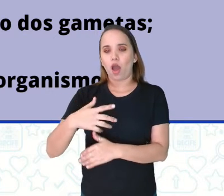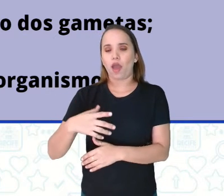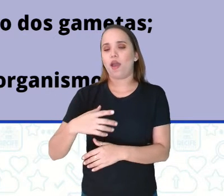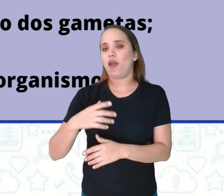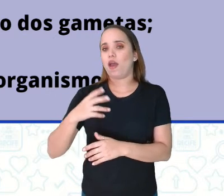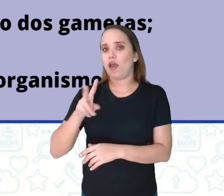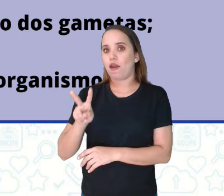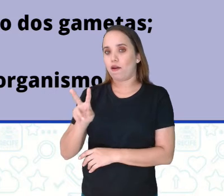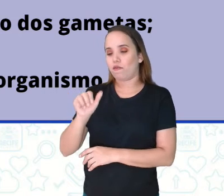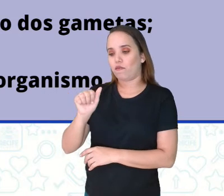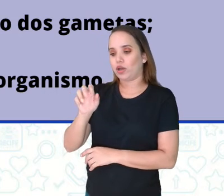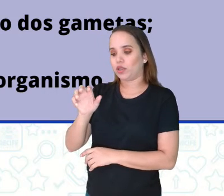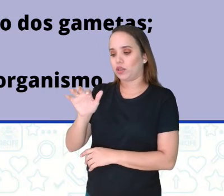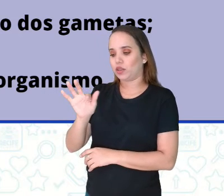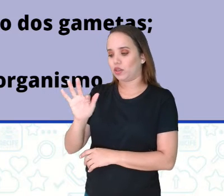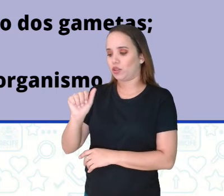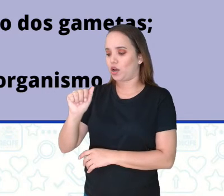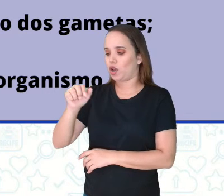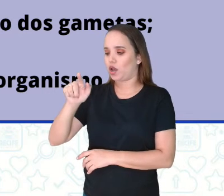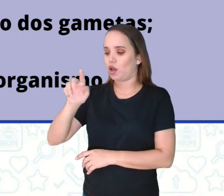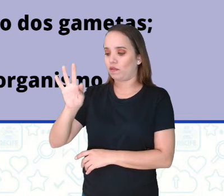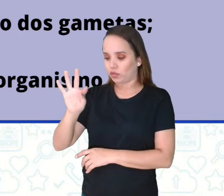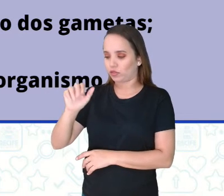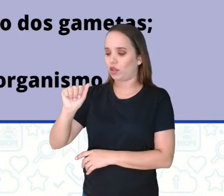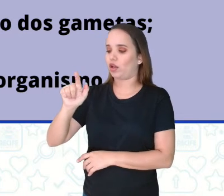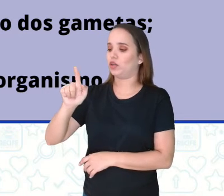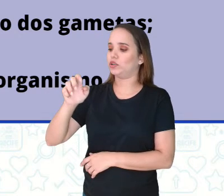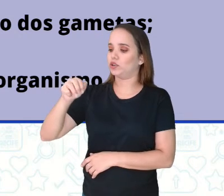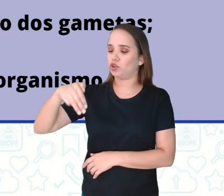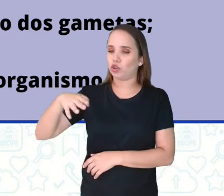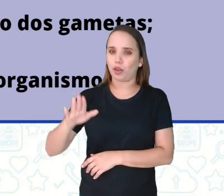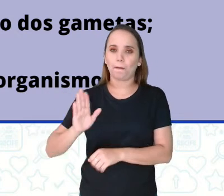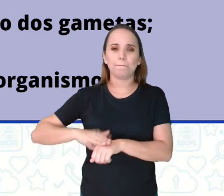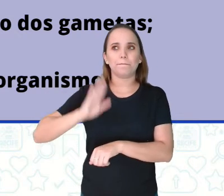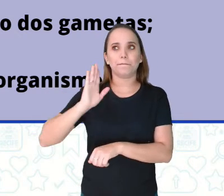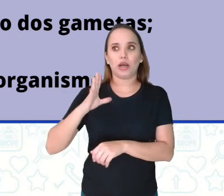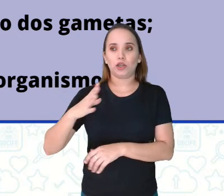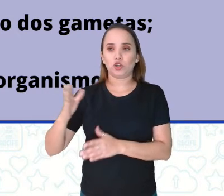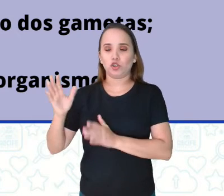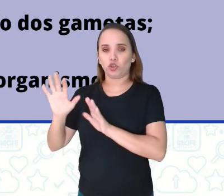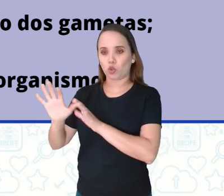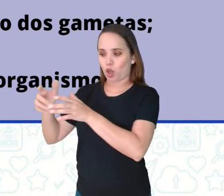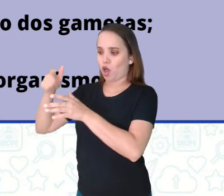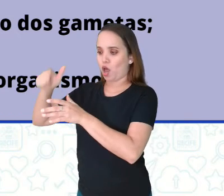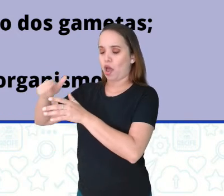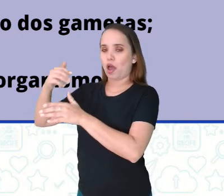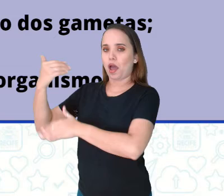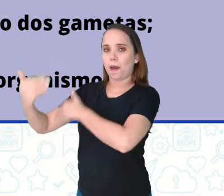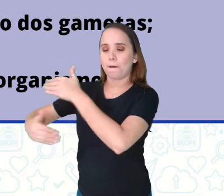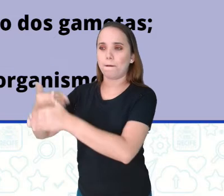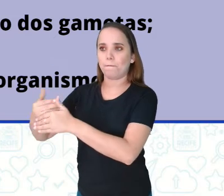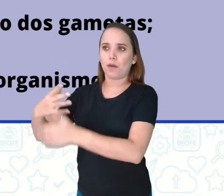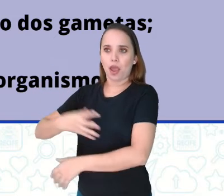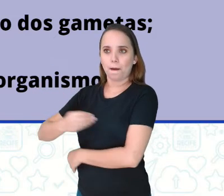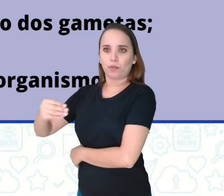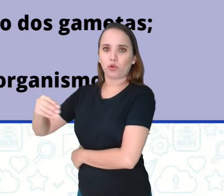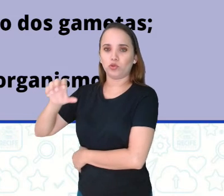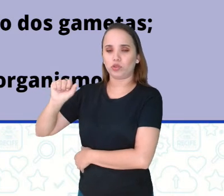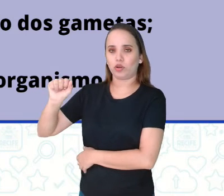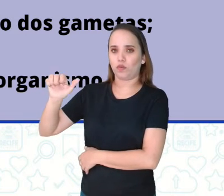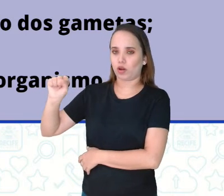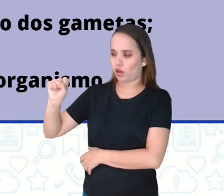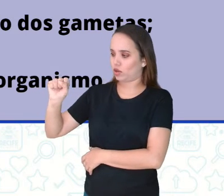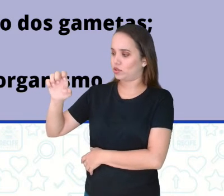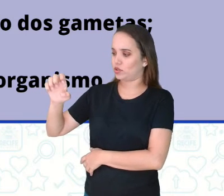reprodução assexuada. A reprodução sexuada, ela precisa envolver a fusão dos gametas. E a